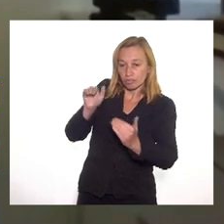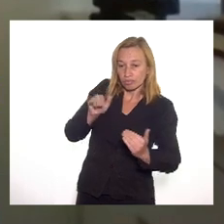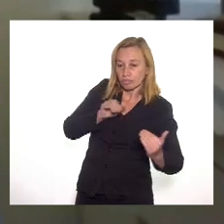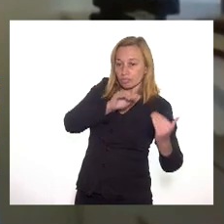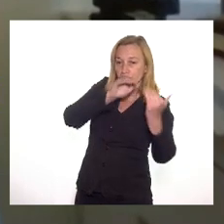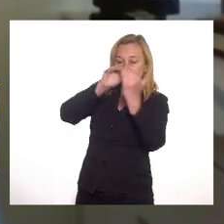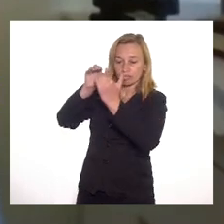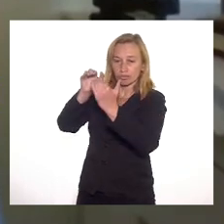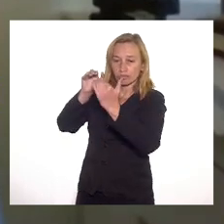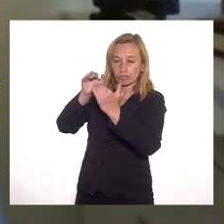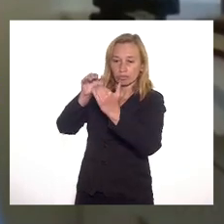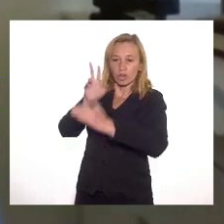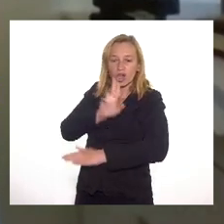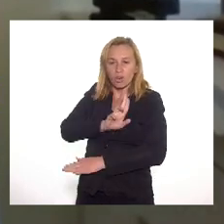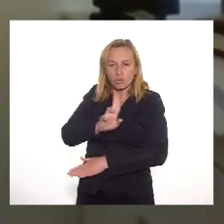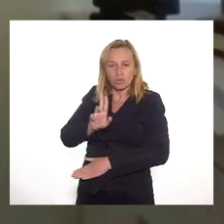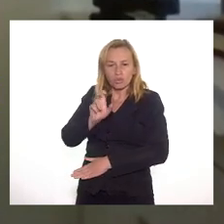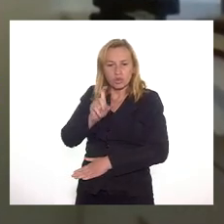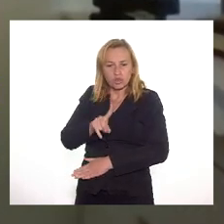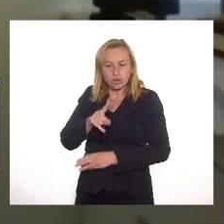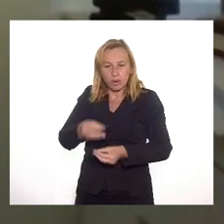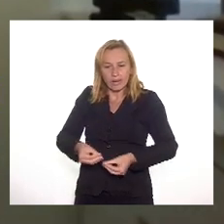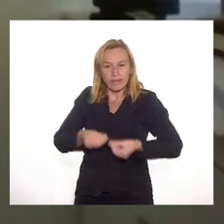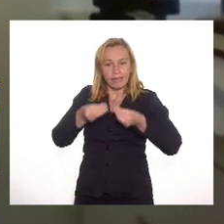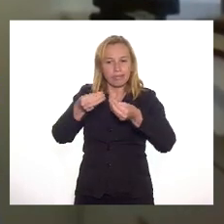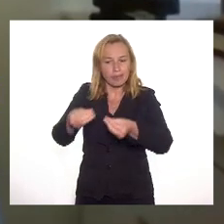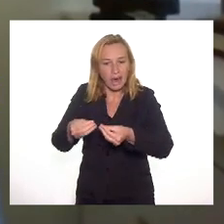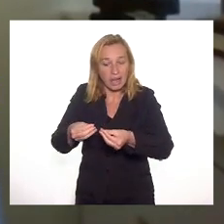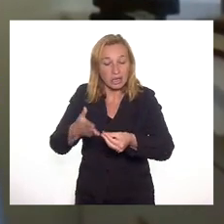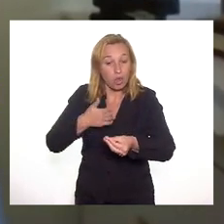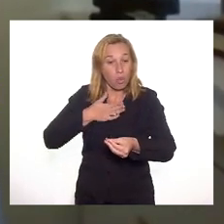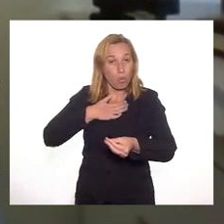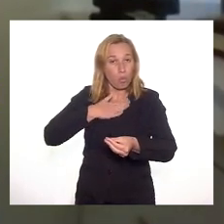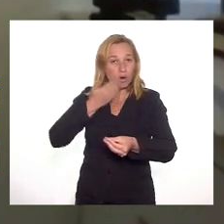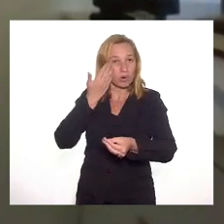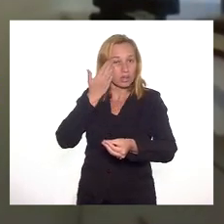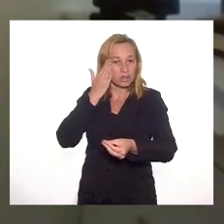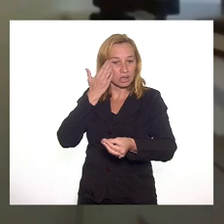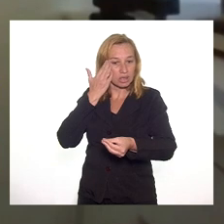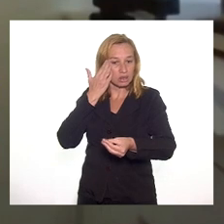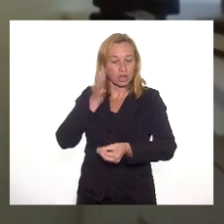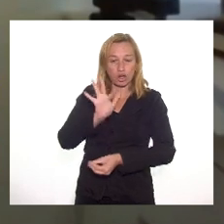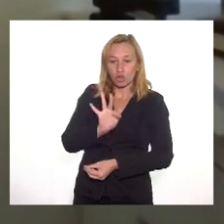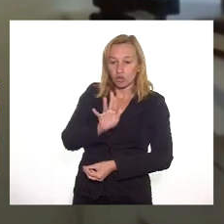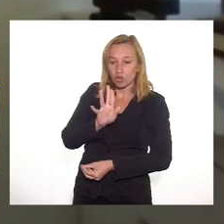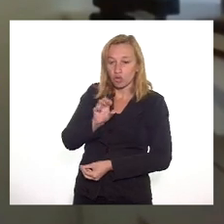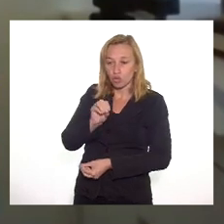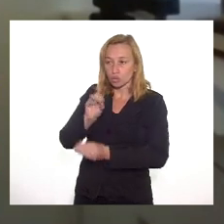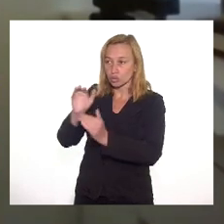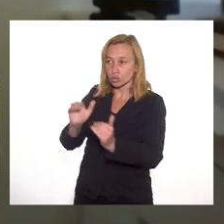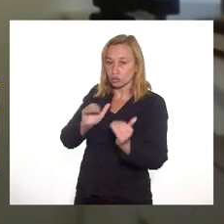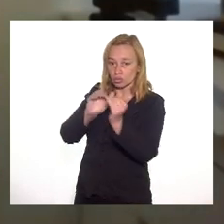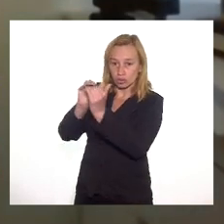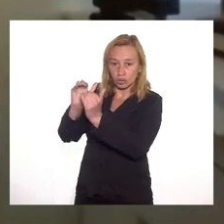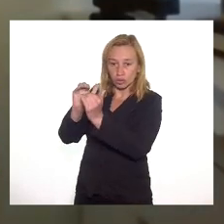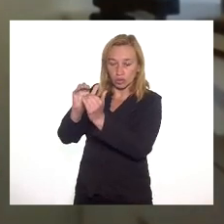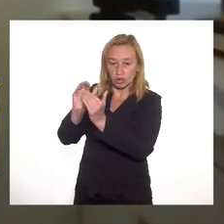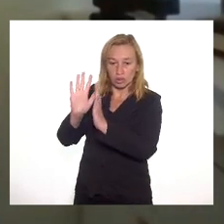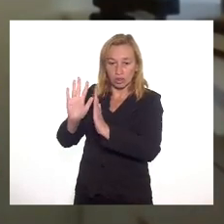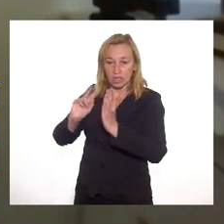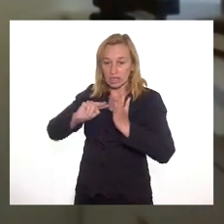de batismo, porque, no meu entendimento, Fundo Soberano